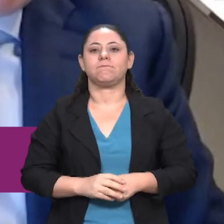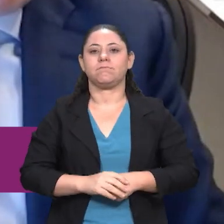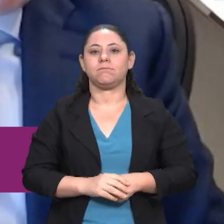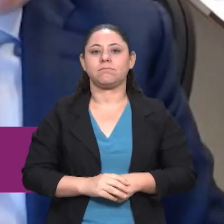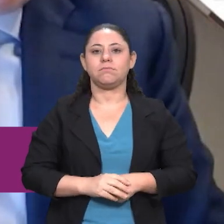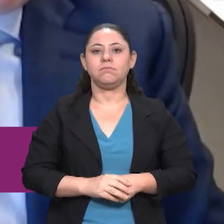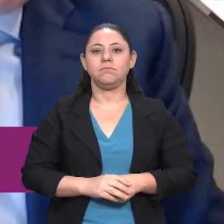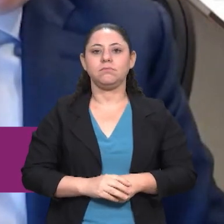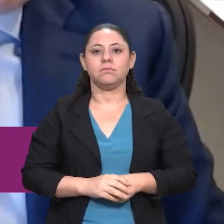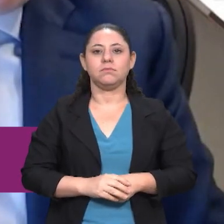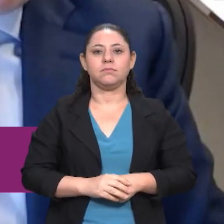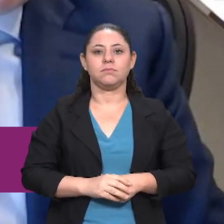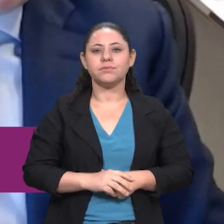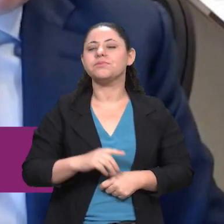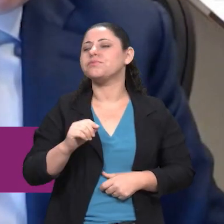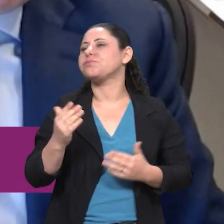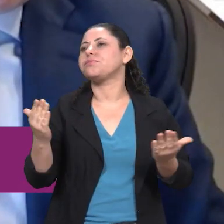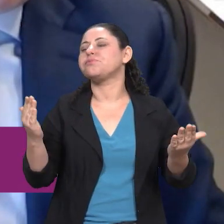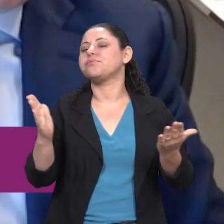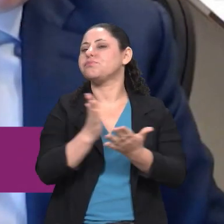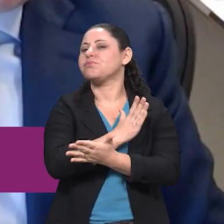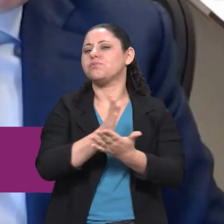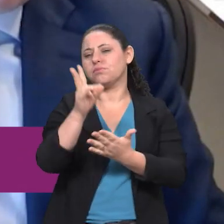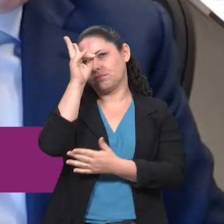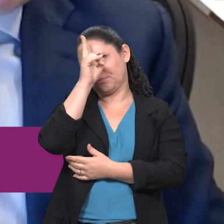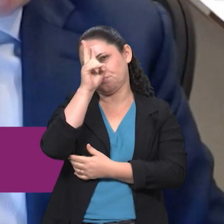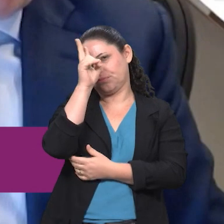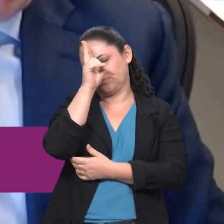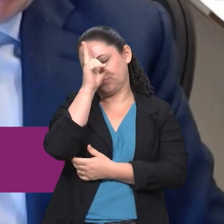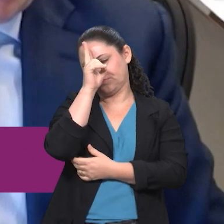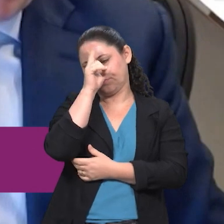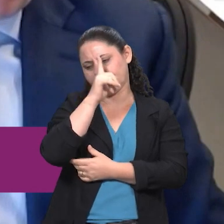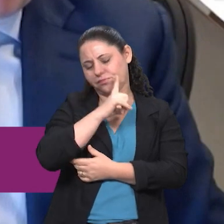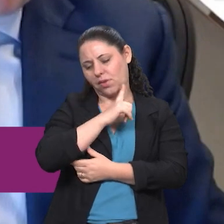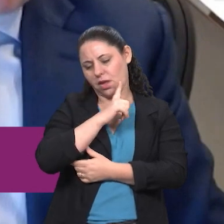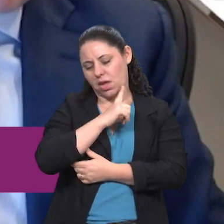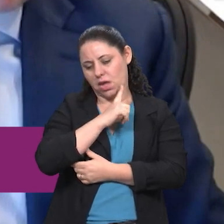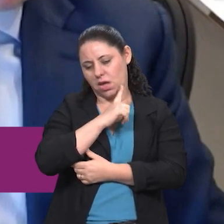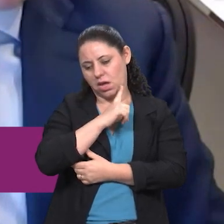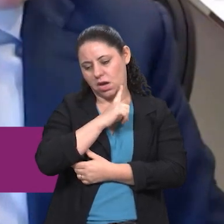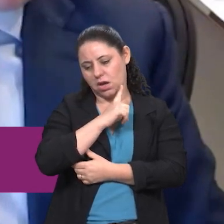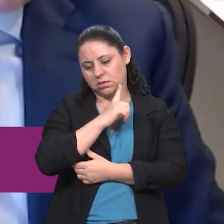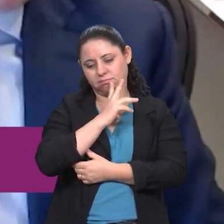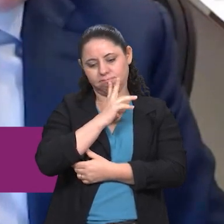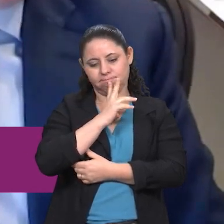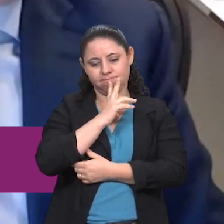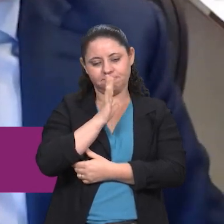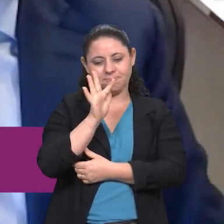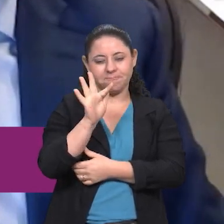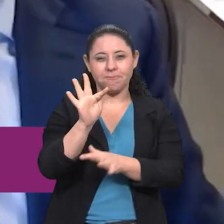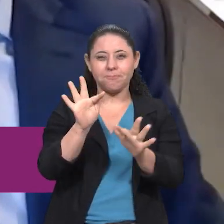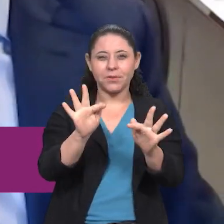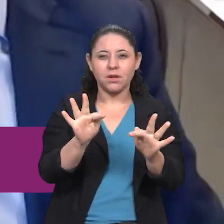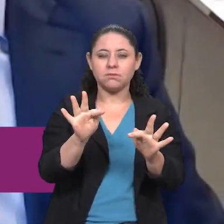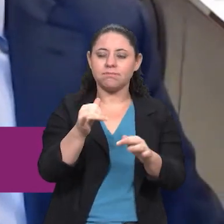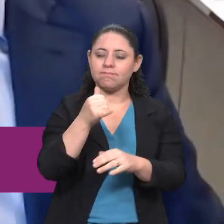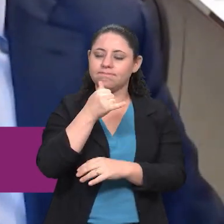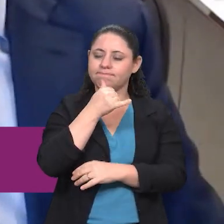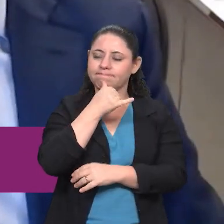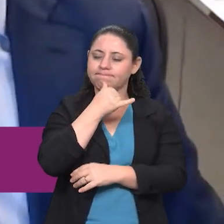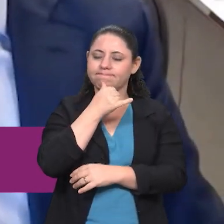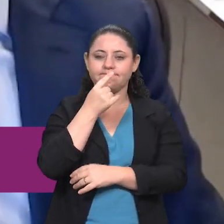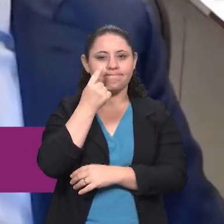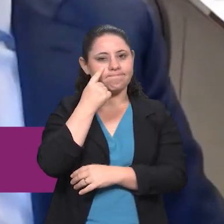algumas histórias, né, doutor, com desfechos muito tristes que a gente tem acompanhado aí nos noticiários, com